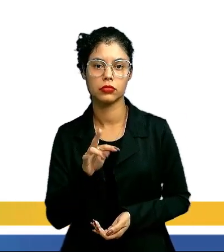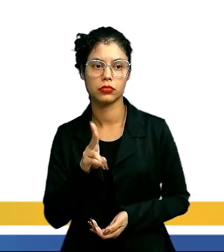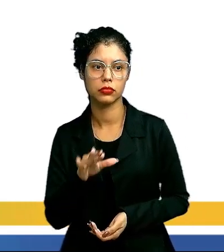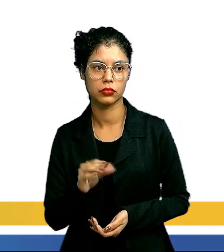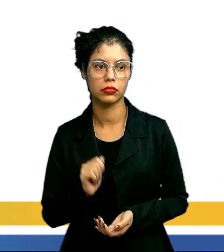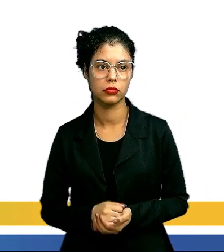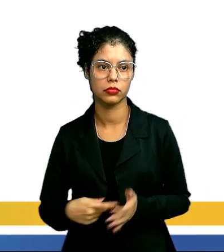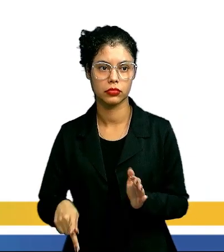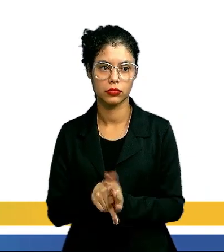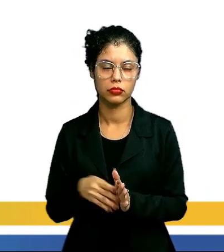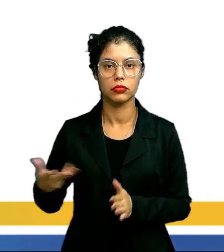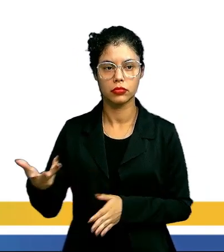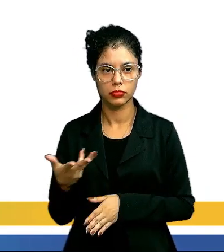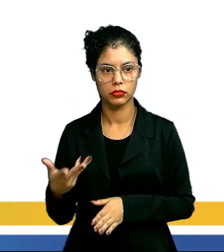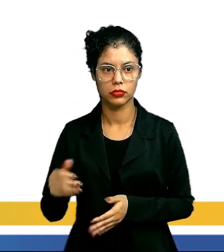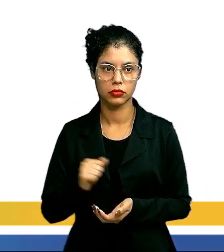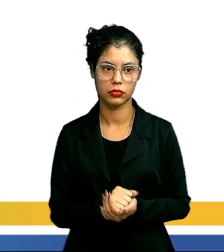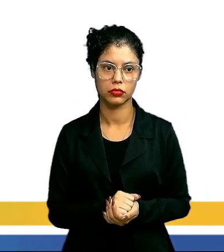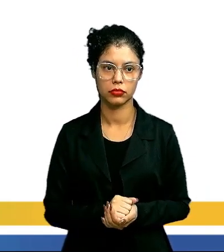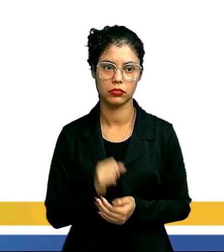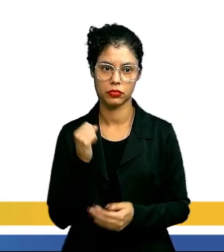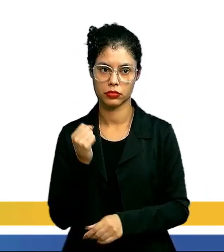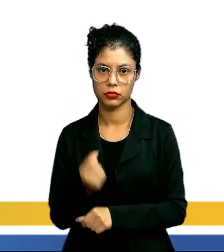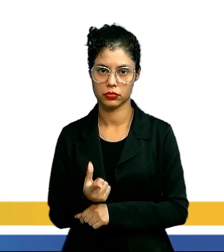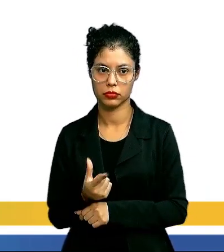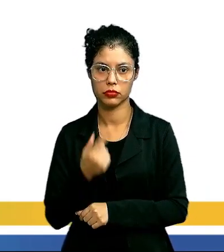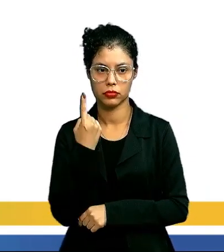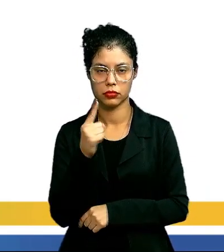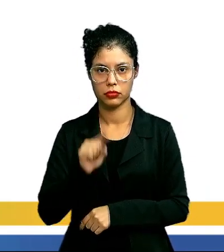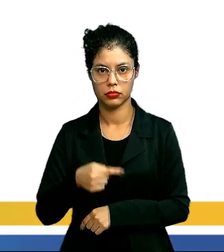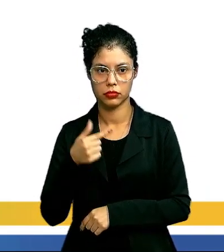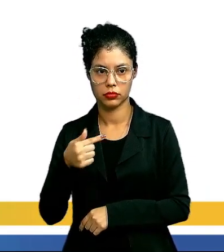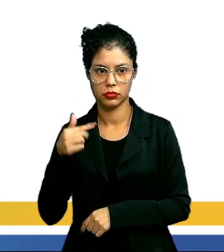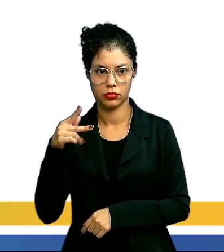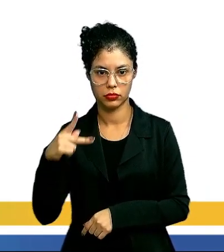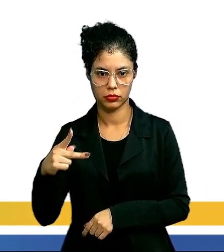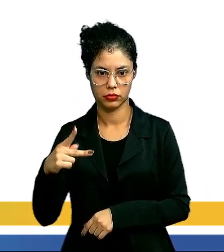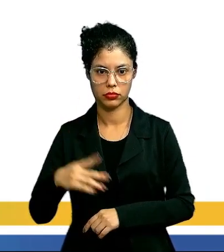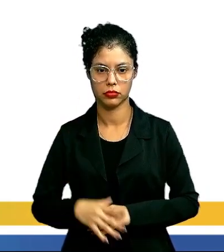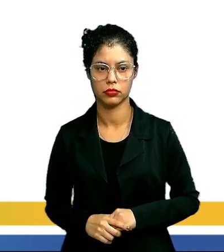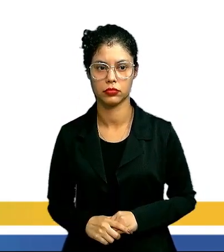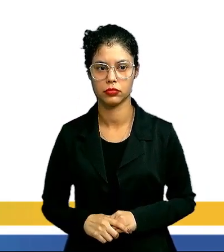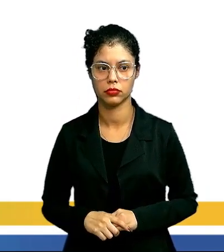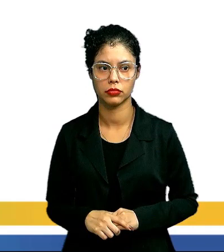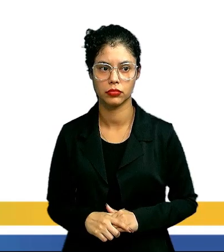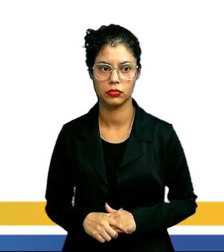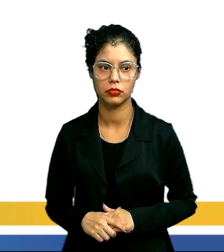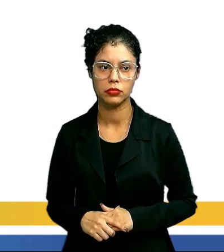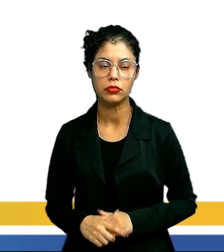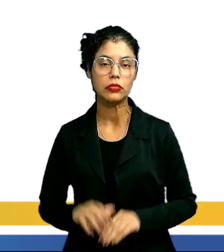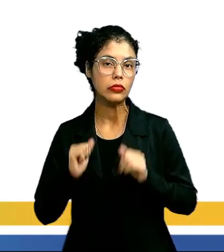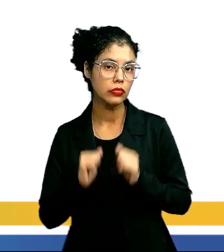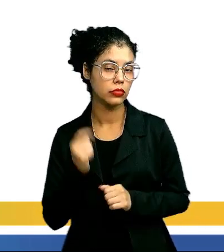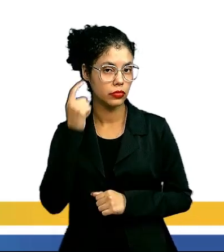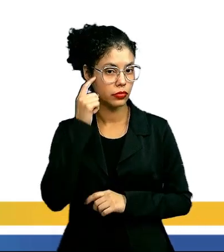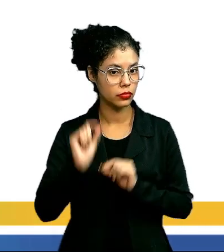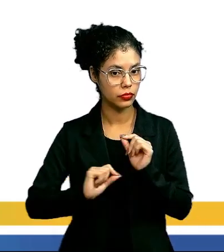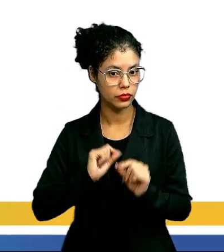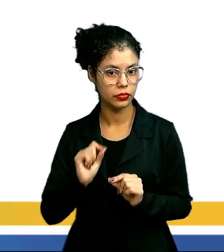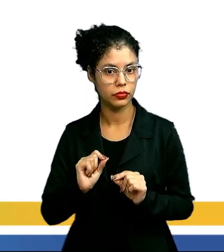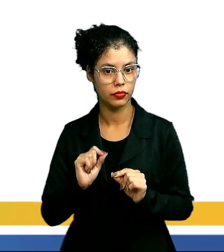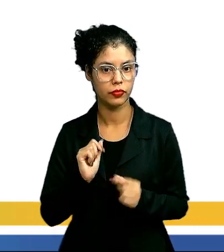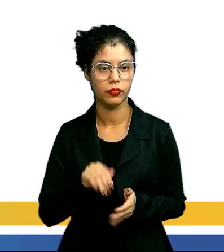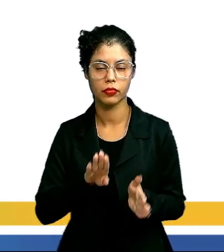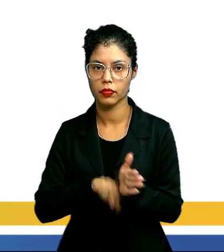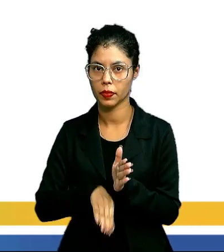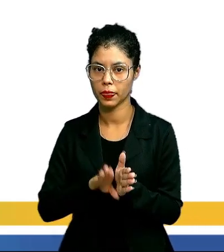de desconto ela estabelece como preço de venda 1,7p você poderia pensar mas é